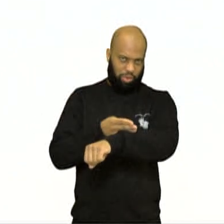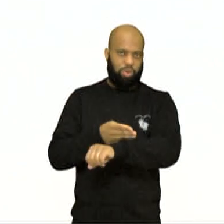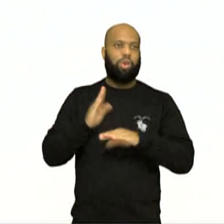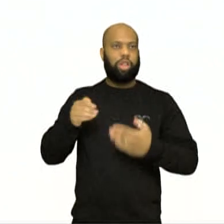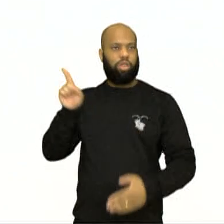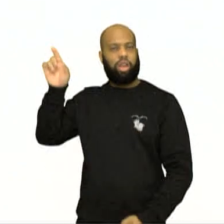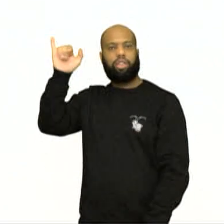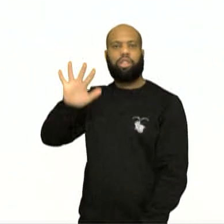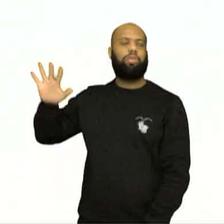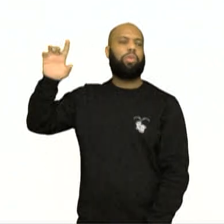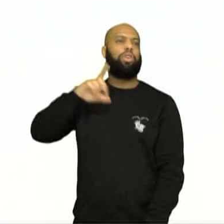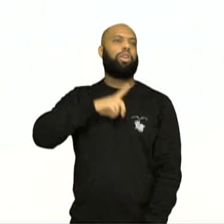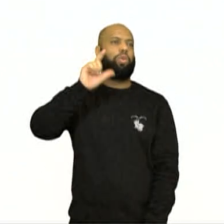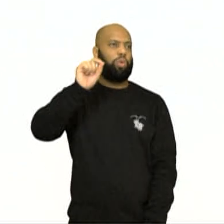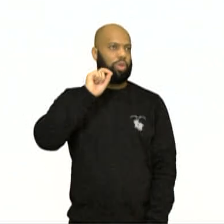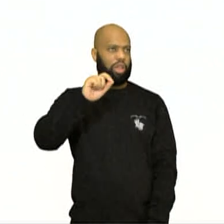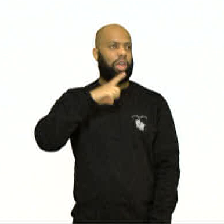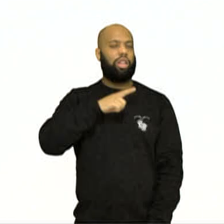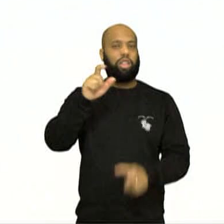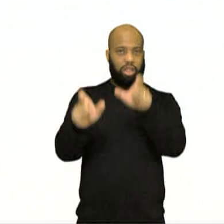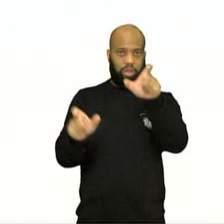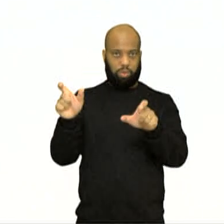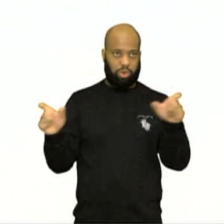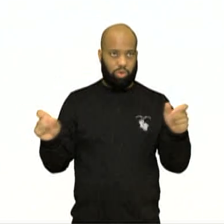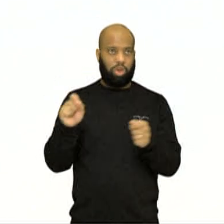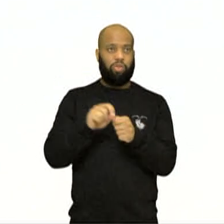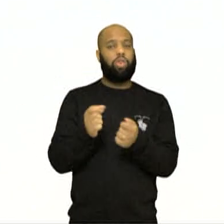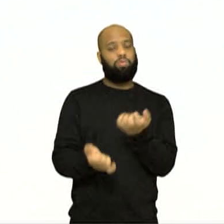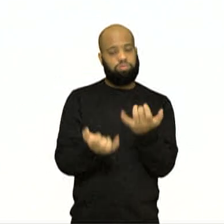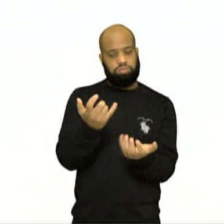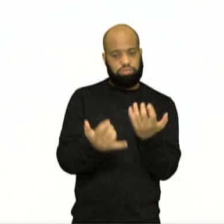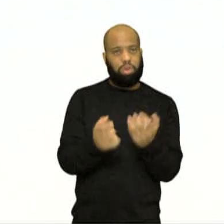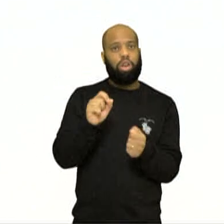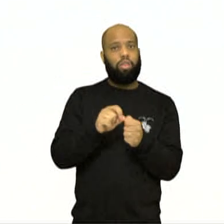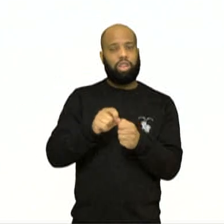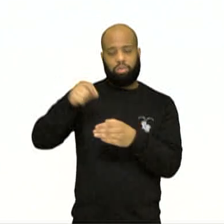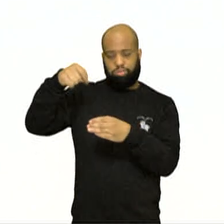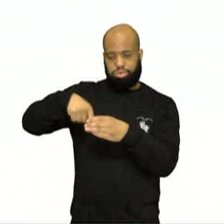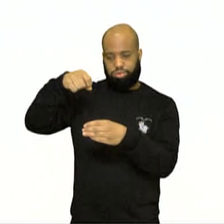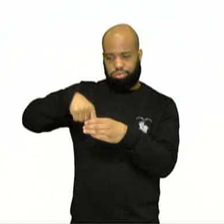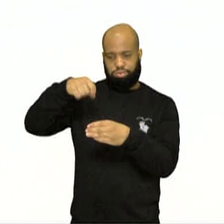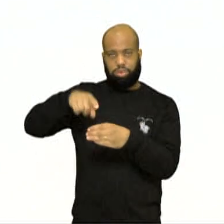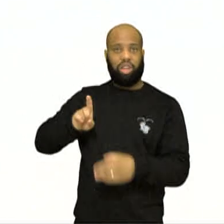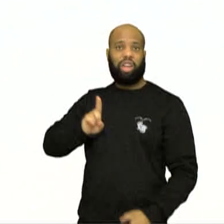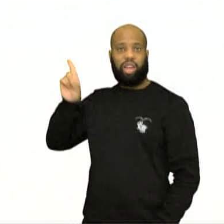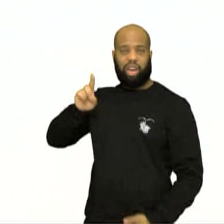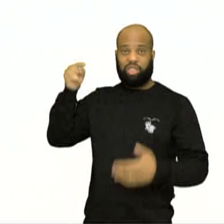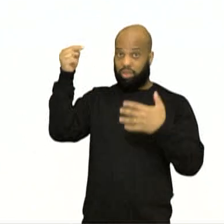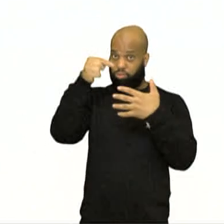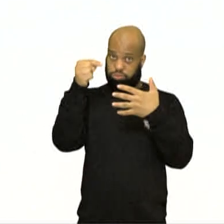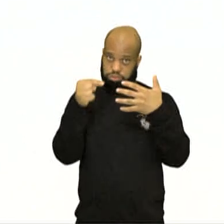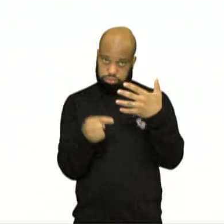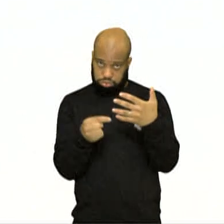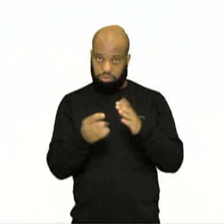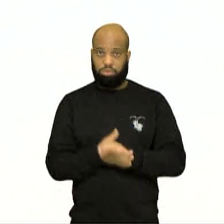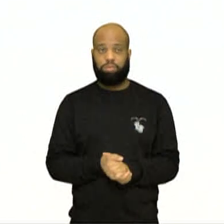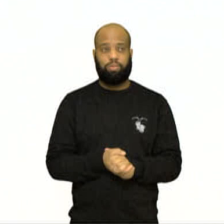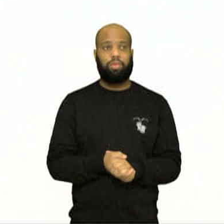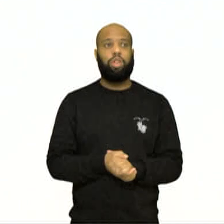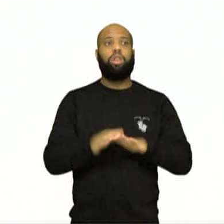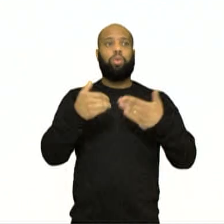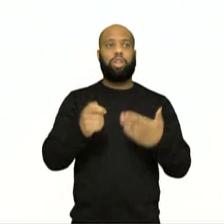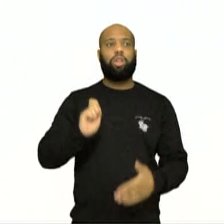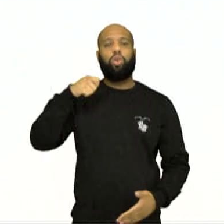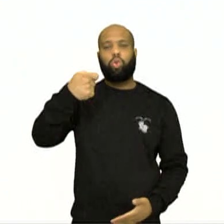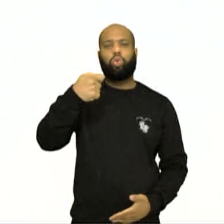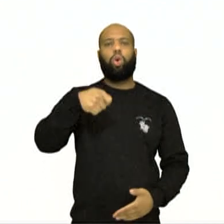determinada área, as pessoas queimaram para fazer o plantio desses elementos. Com